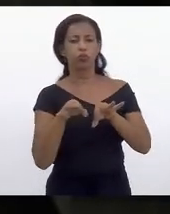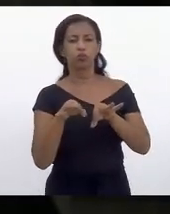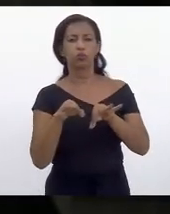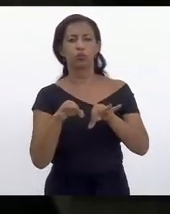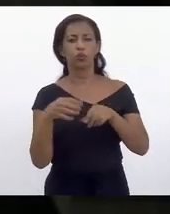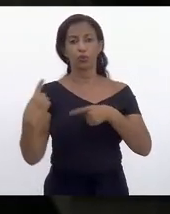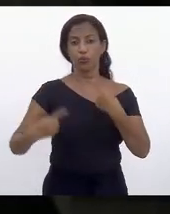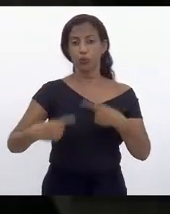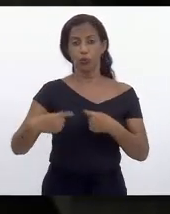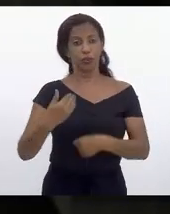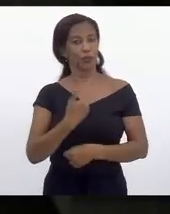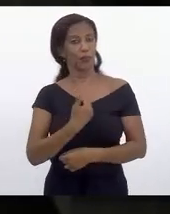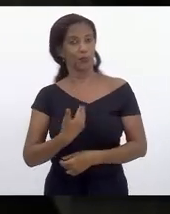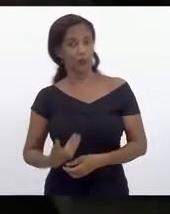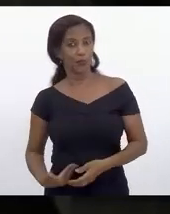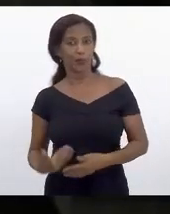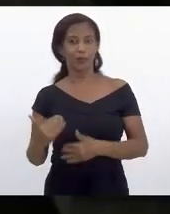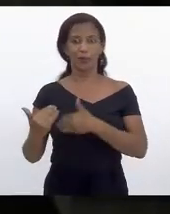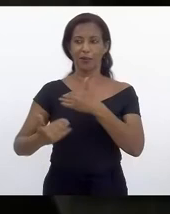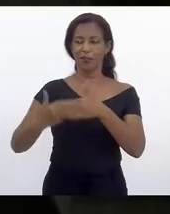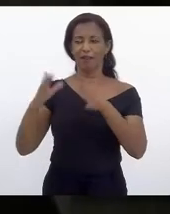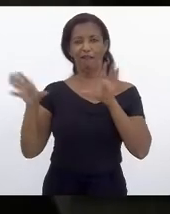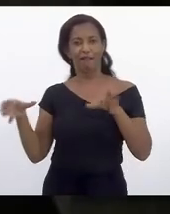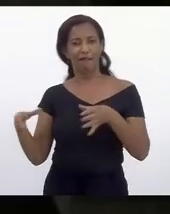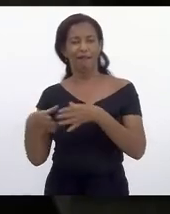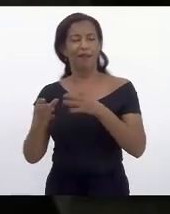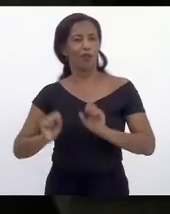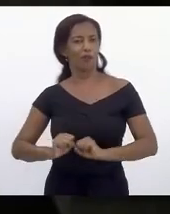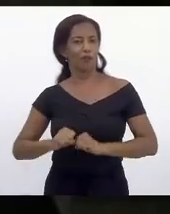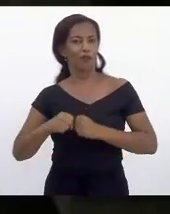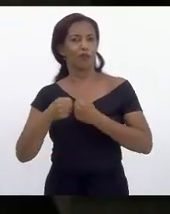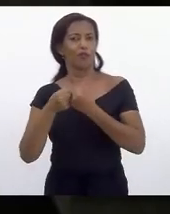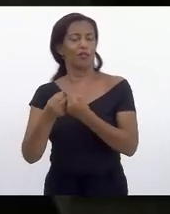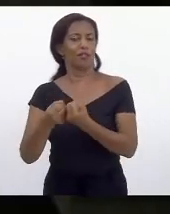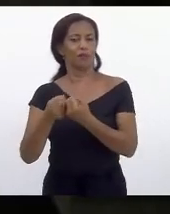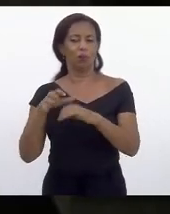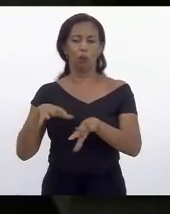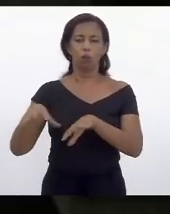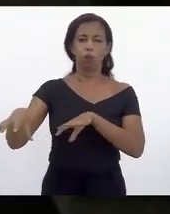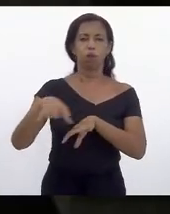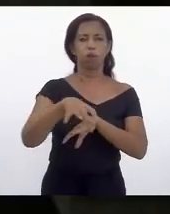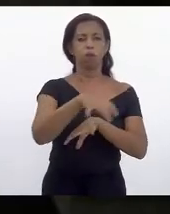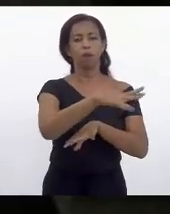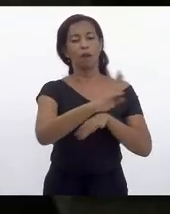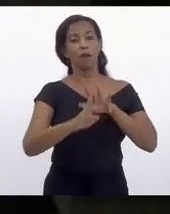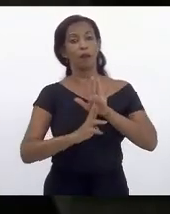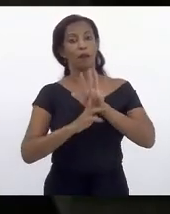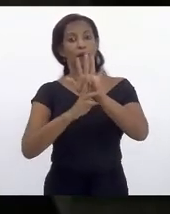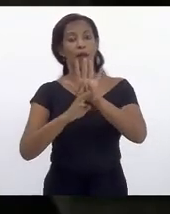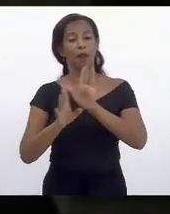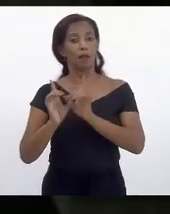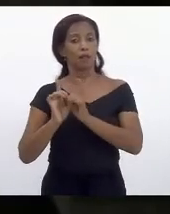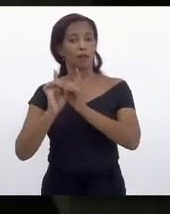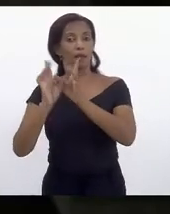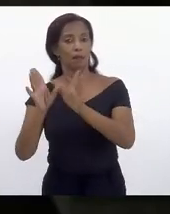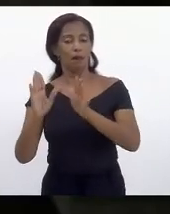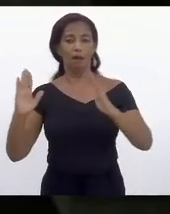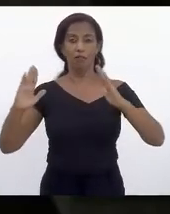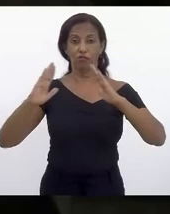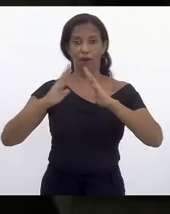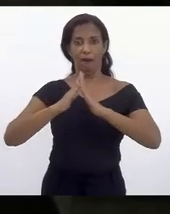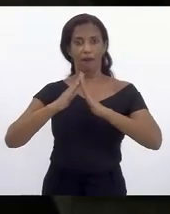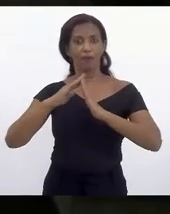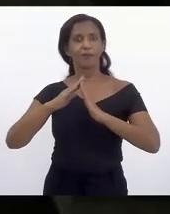os planos de políticas públicas construídos coletivamente, o fortalecimento das instâncias que representam a democracia, entre elas as casas